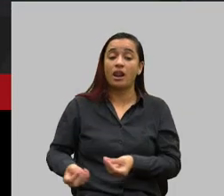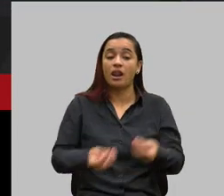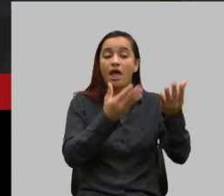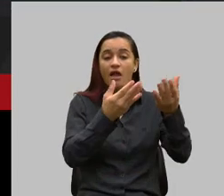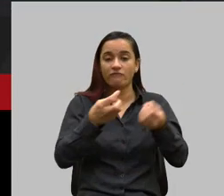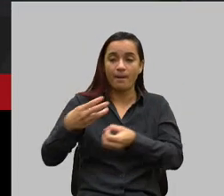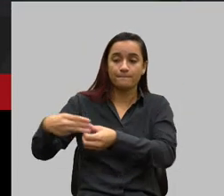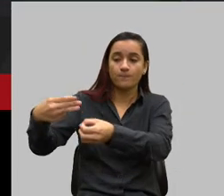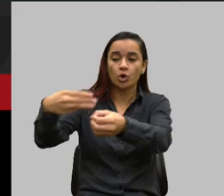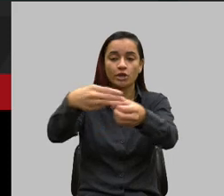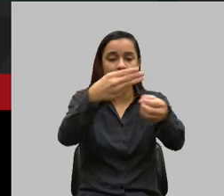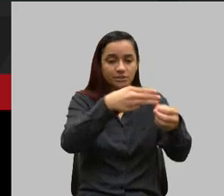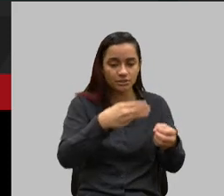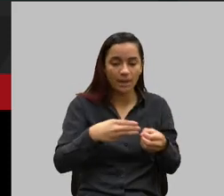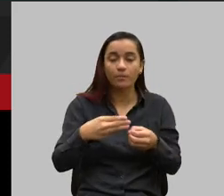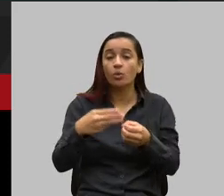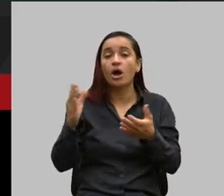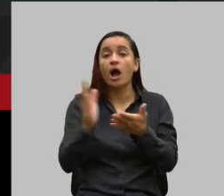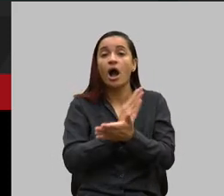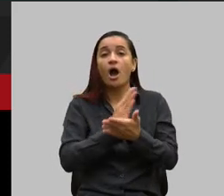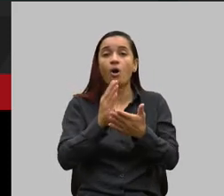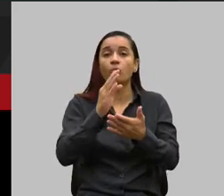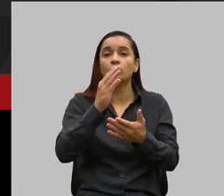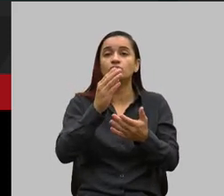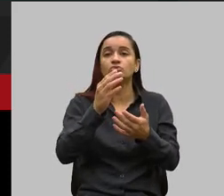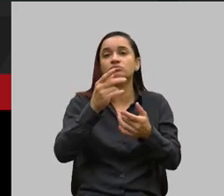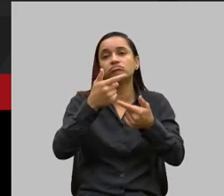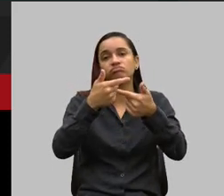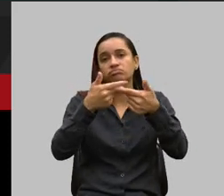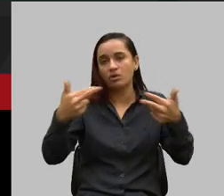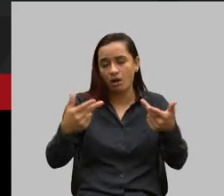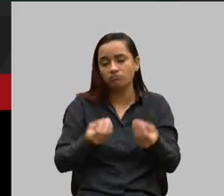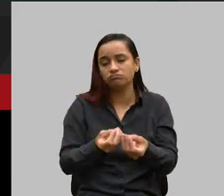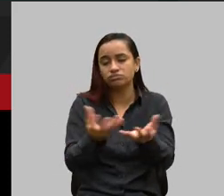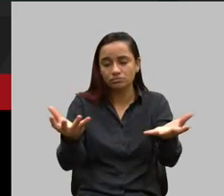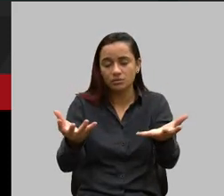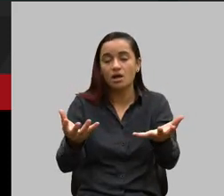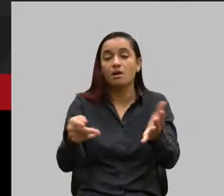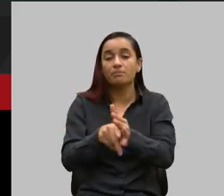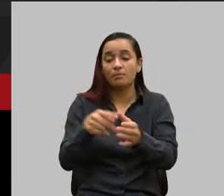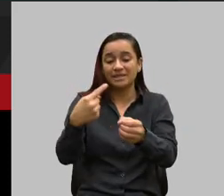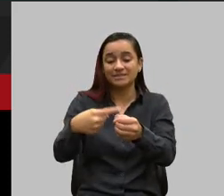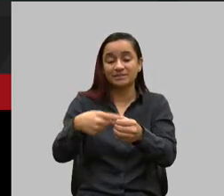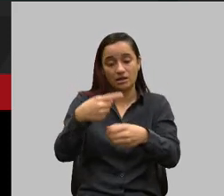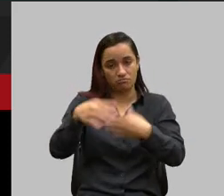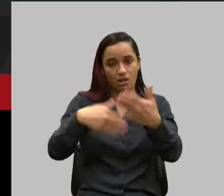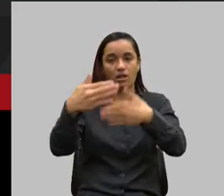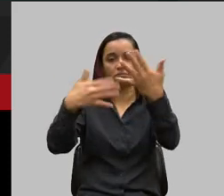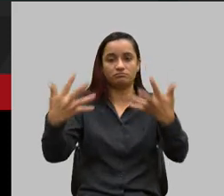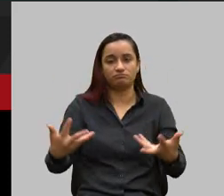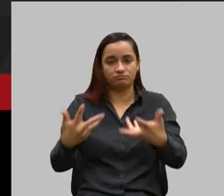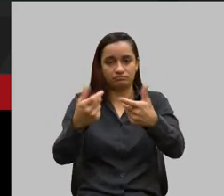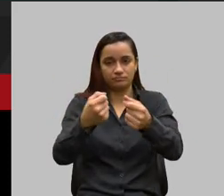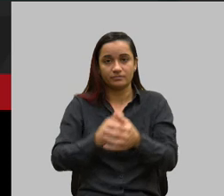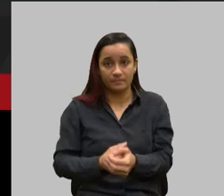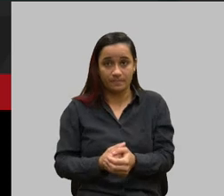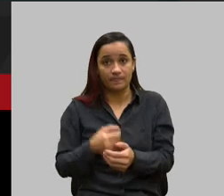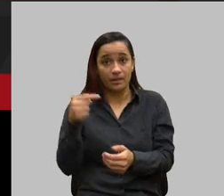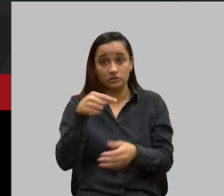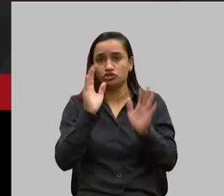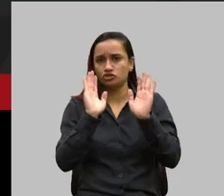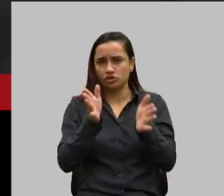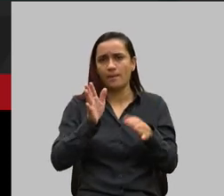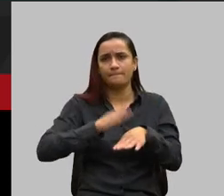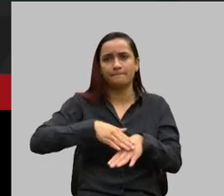a cidade possa se modernizar isso aí é um programa já estamos com mais de 50 cidades que